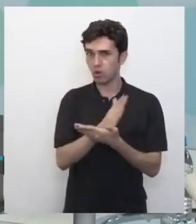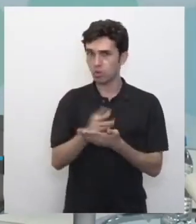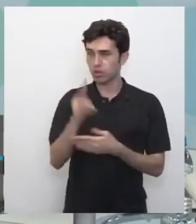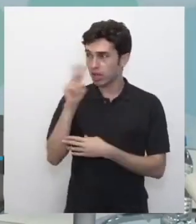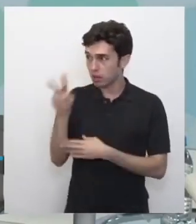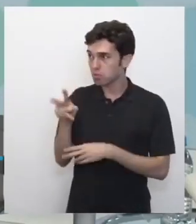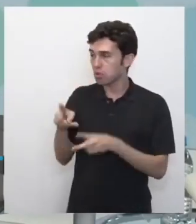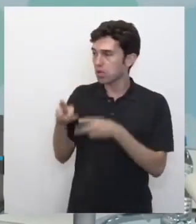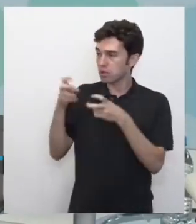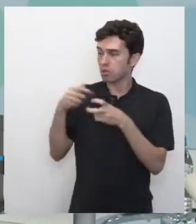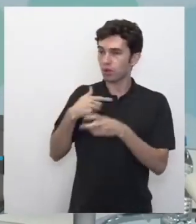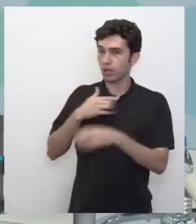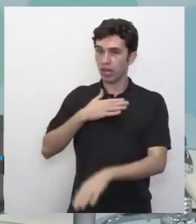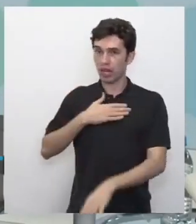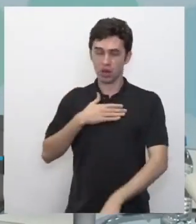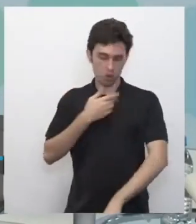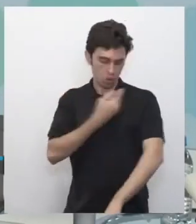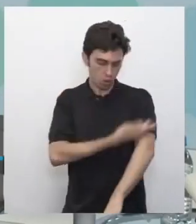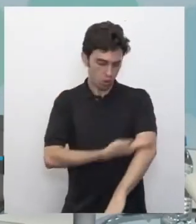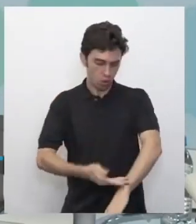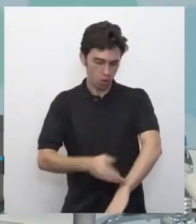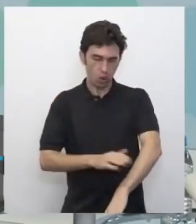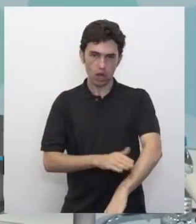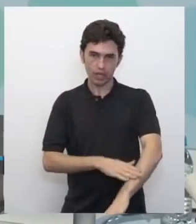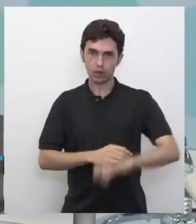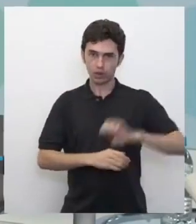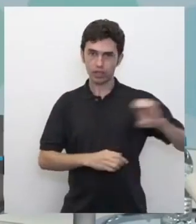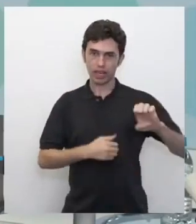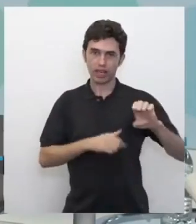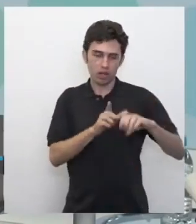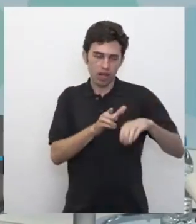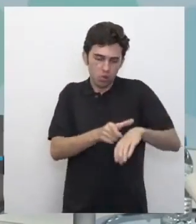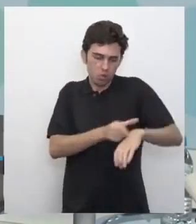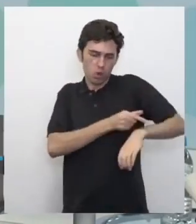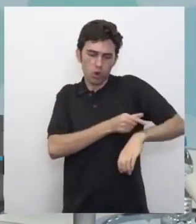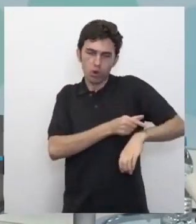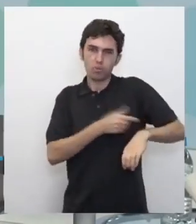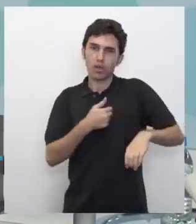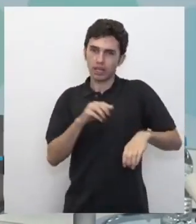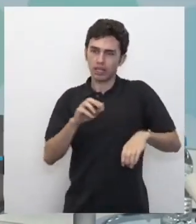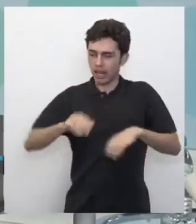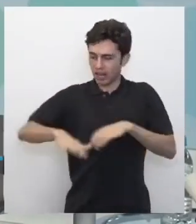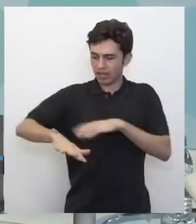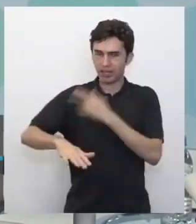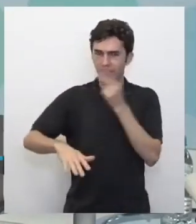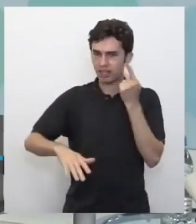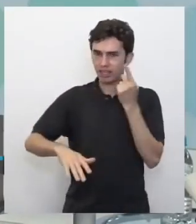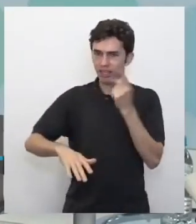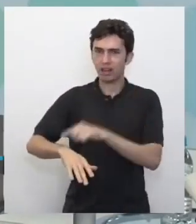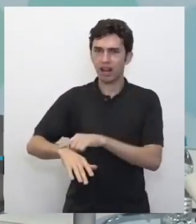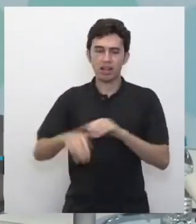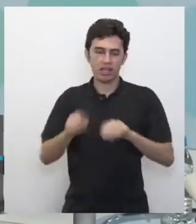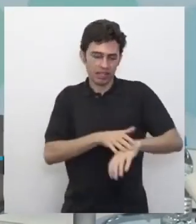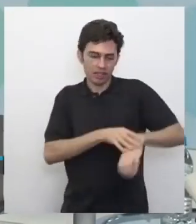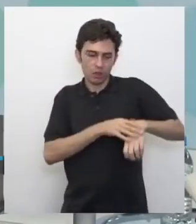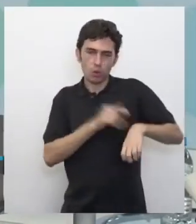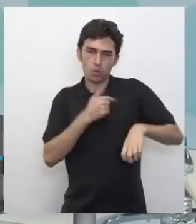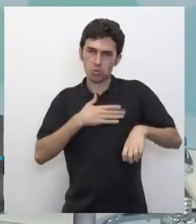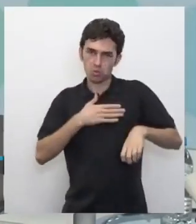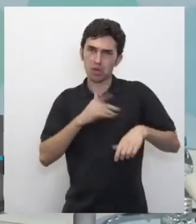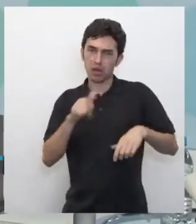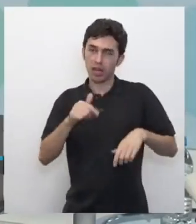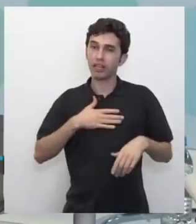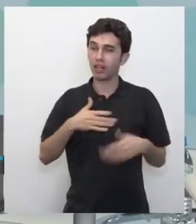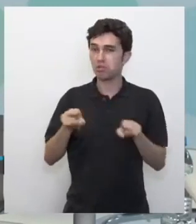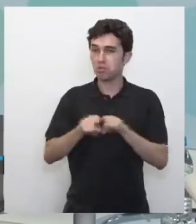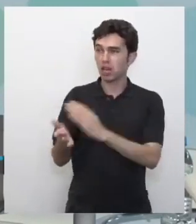que o direito, porque eu tenho realmente... Então, a dança-terapia, ela conseguiria ajudar aí a aceitação do próprio corpo. Sim. E você fazer os movimentos mais...